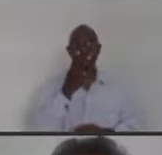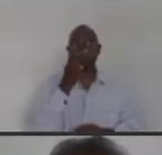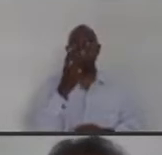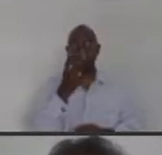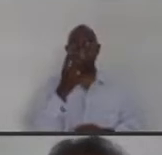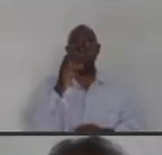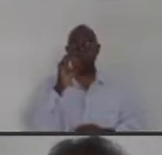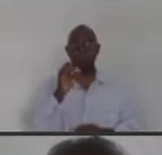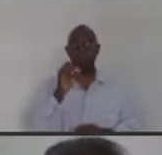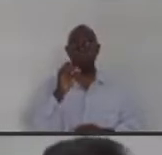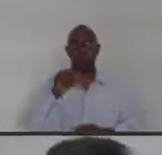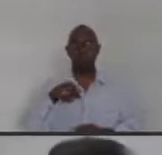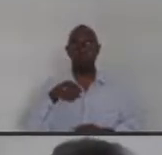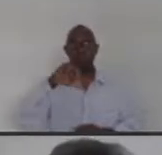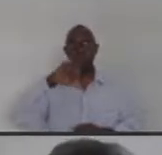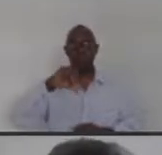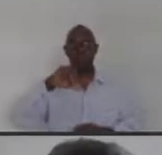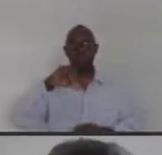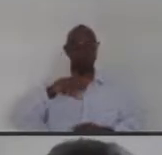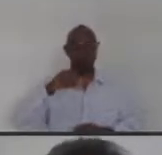R$ 420.292.